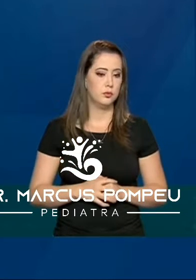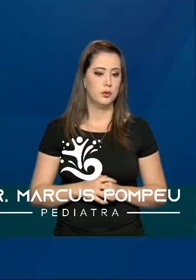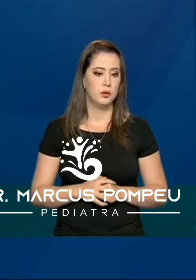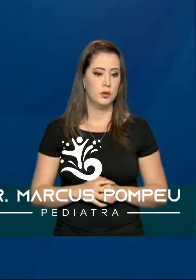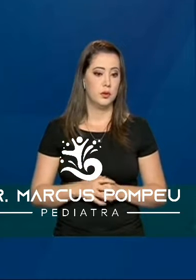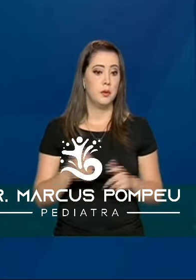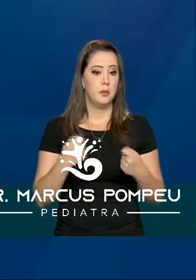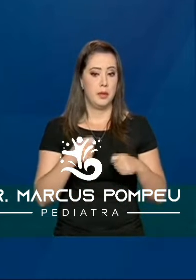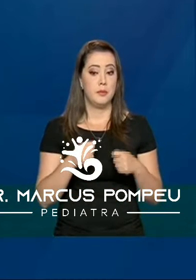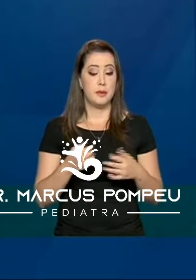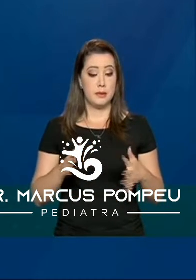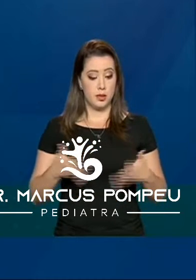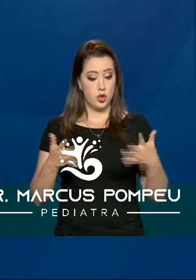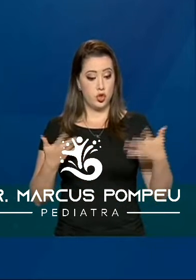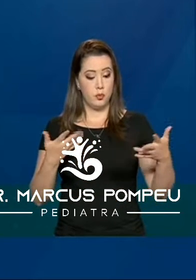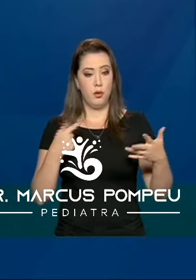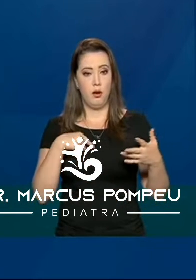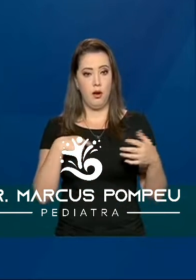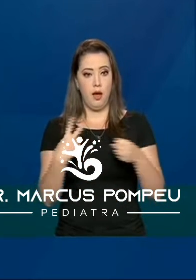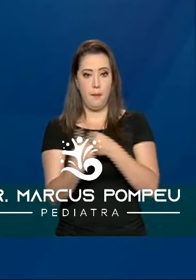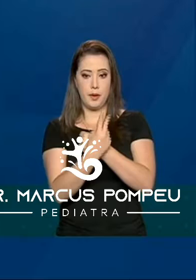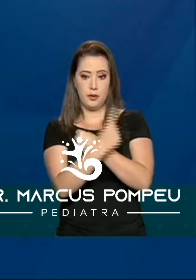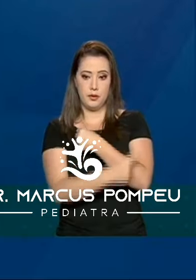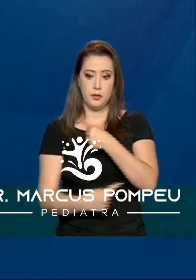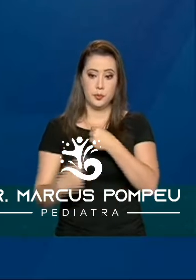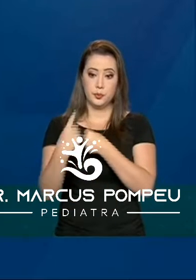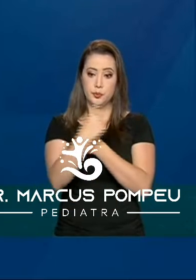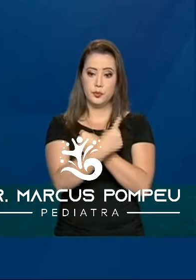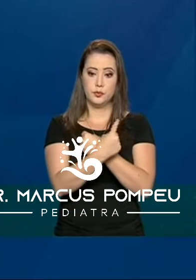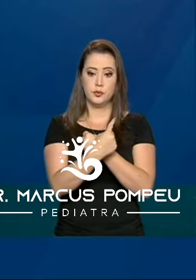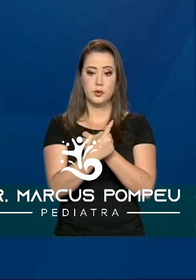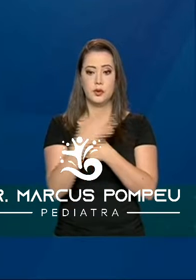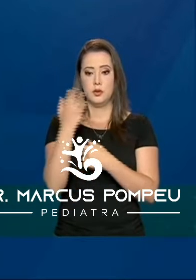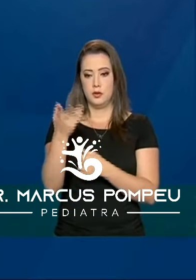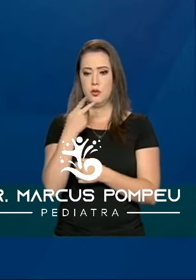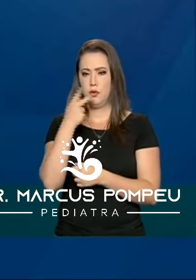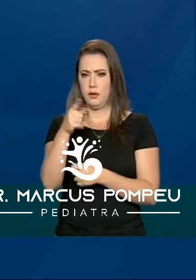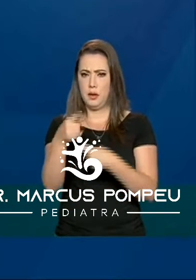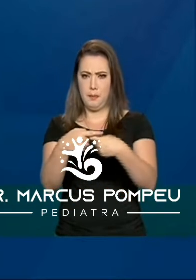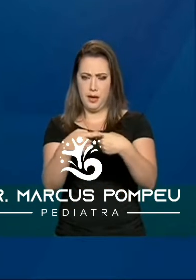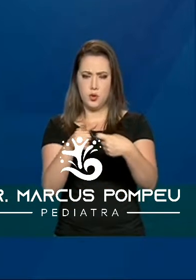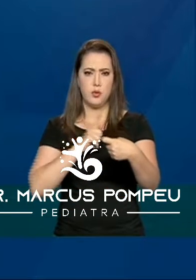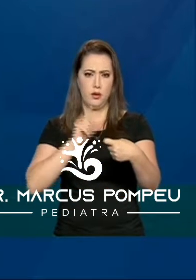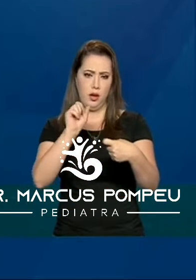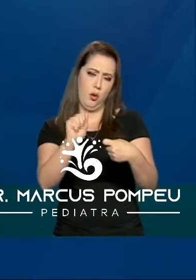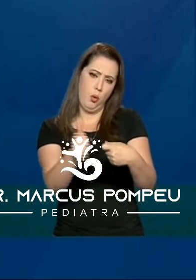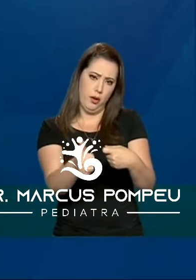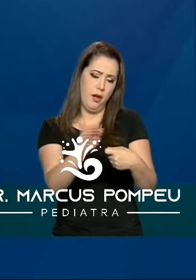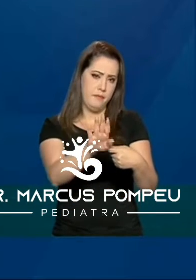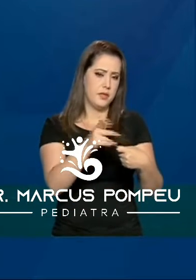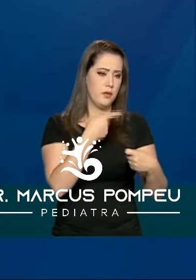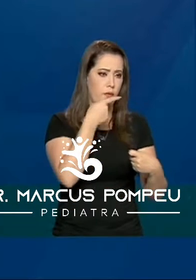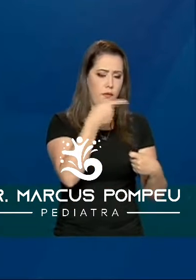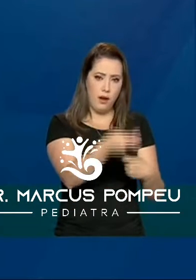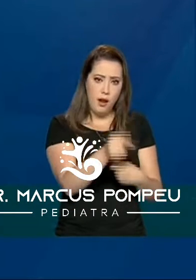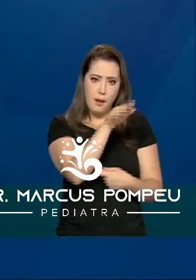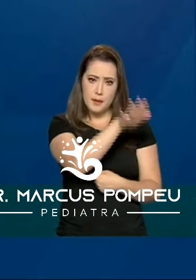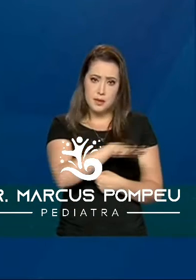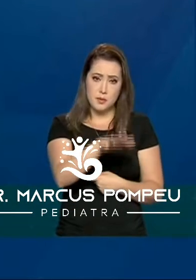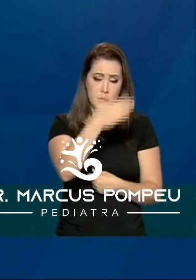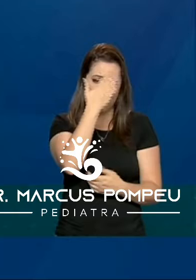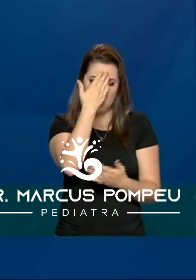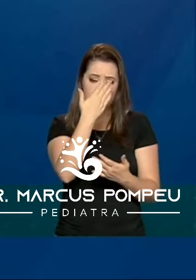estimular a produção de anticorpos. Eu estou falando com autoridades médicas, mas eu estou respeitando aqui os leigos. Ela deveria estimular a formação de anticorpos. Isso é imunidade one by